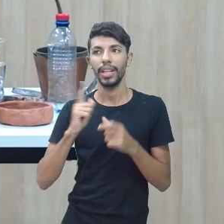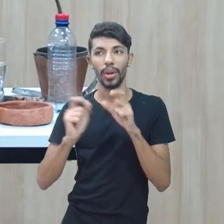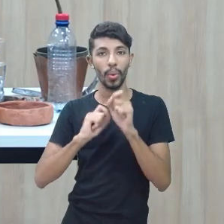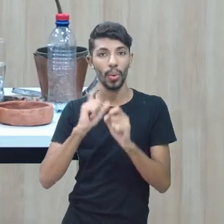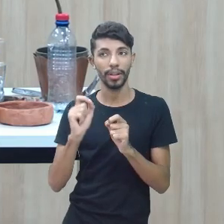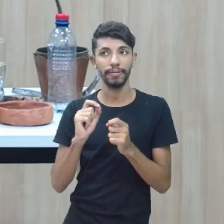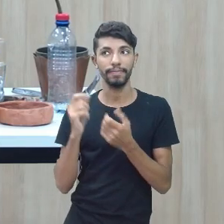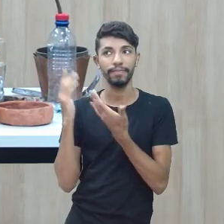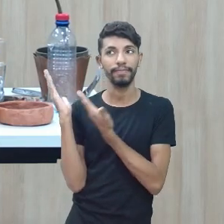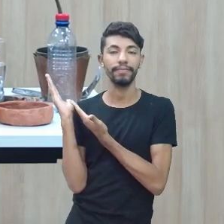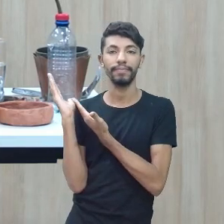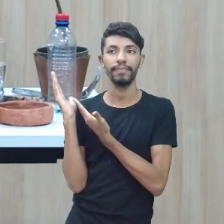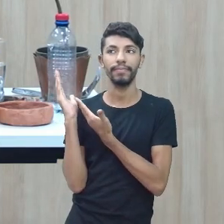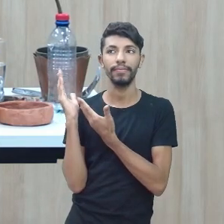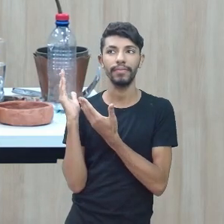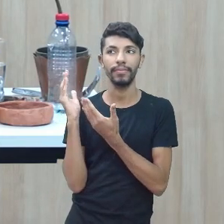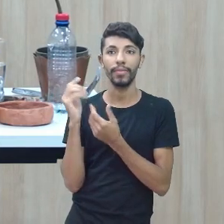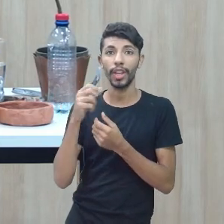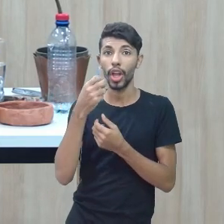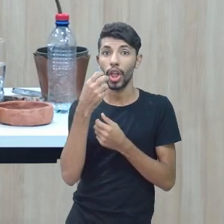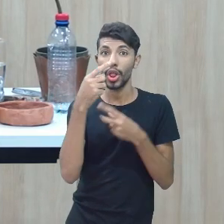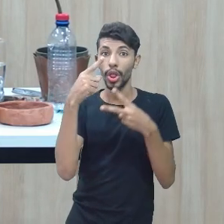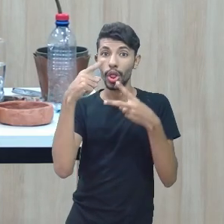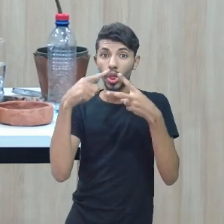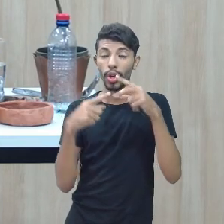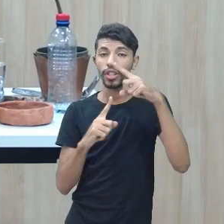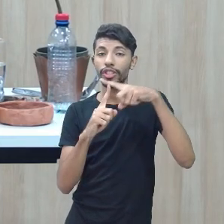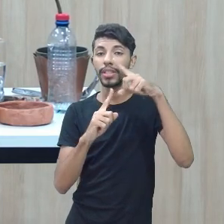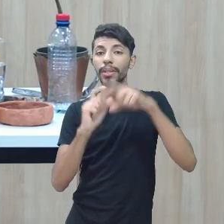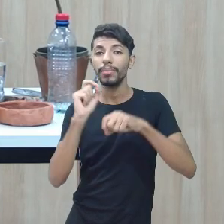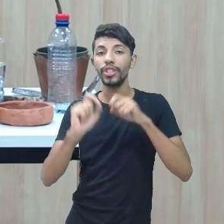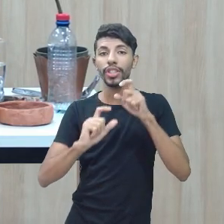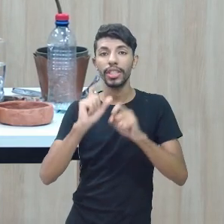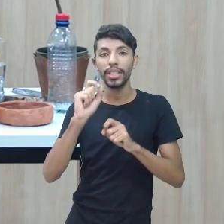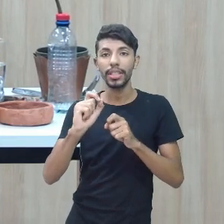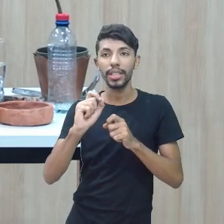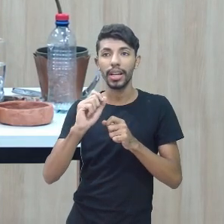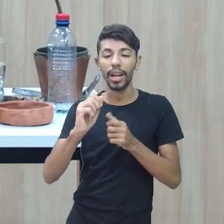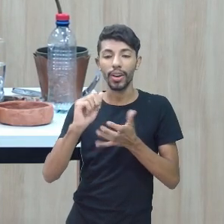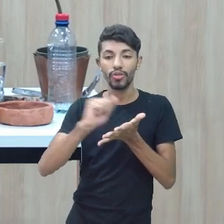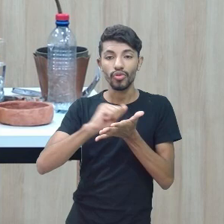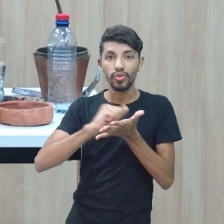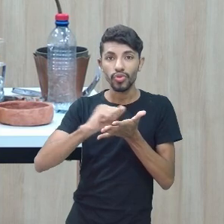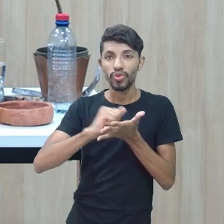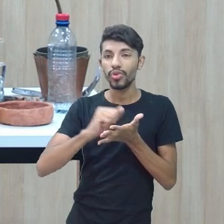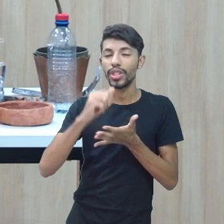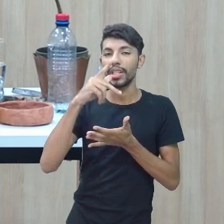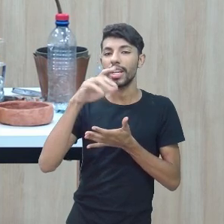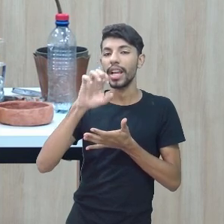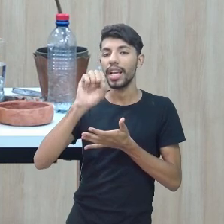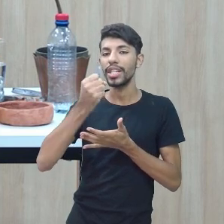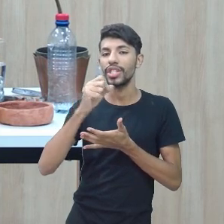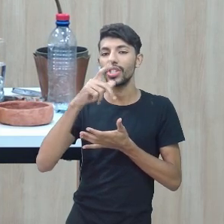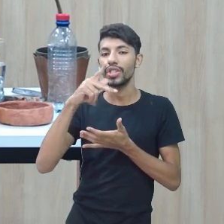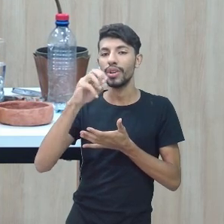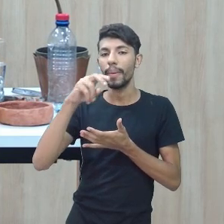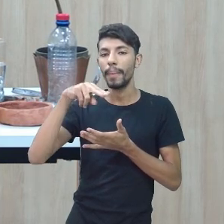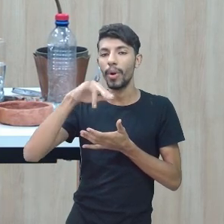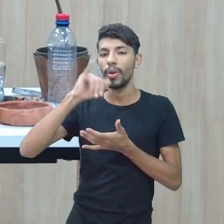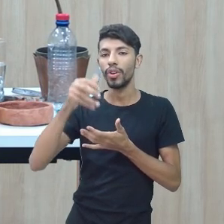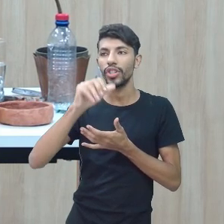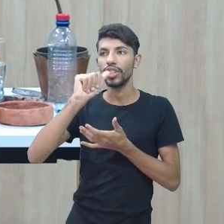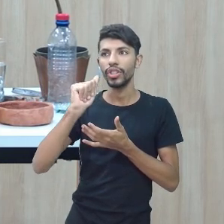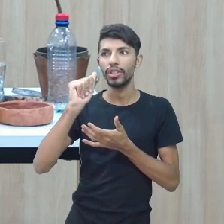aqui de 2 tipos de esponja, que a gente vai conversar sobre essas esponjas no decorrer dessa aula. Ah,